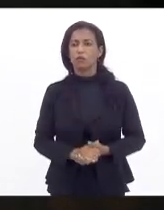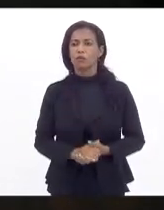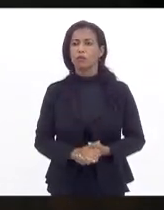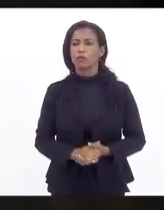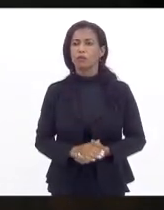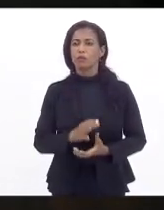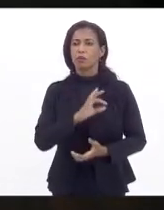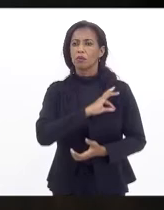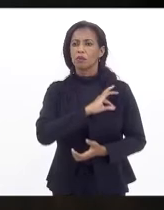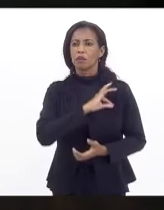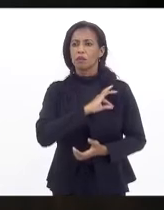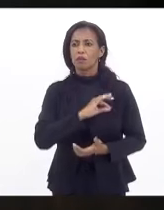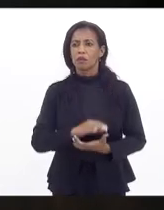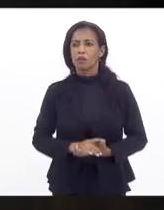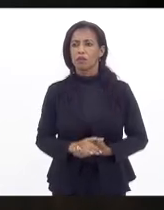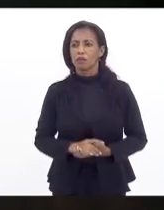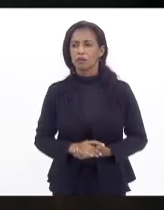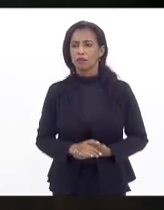Deputada Marta Rocha.